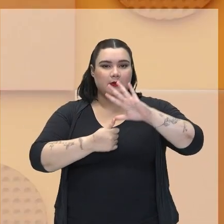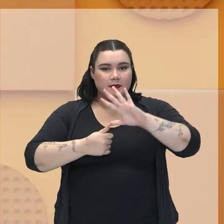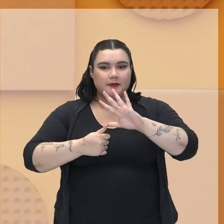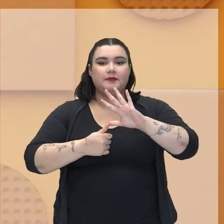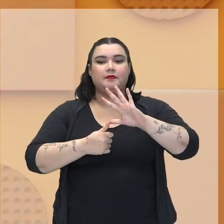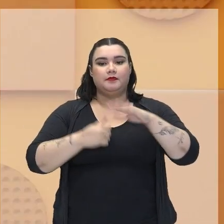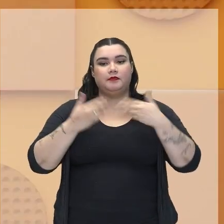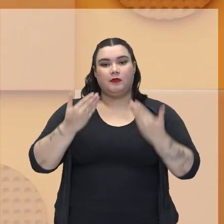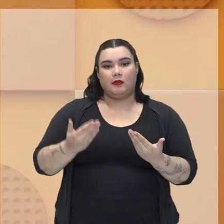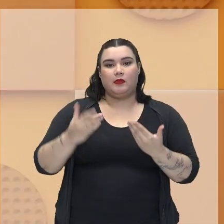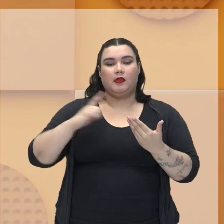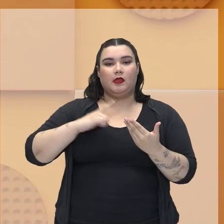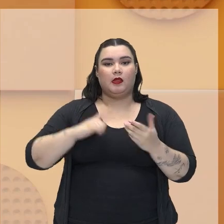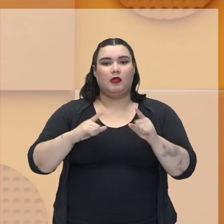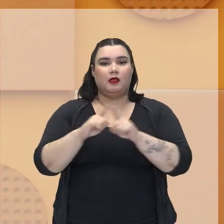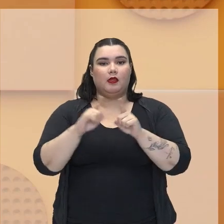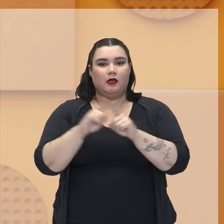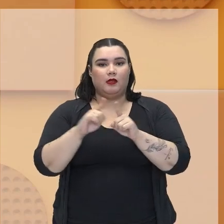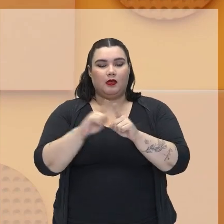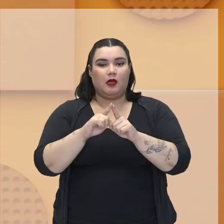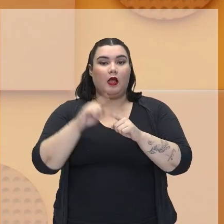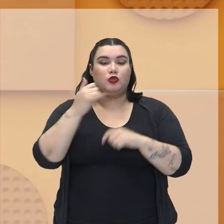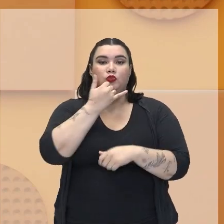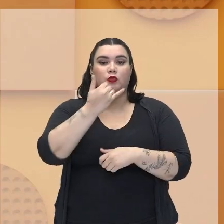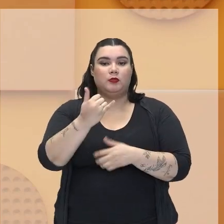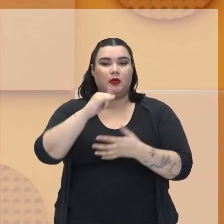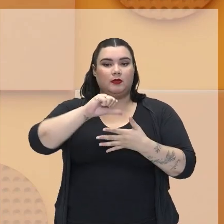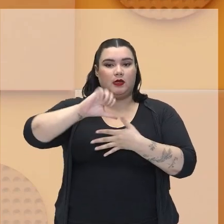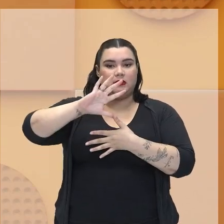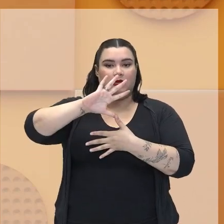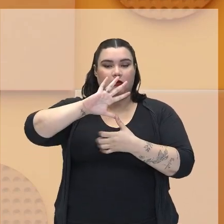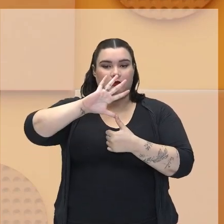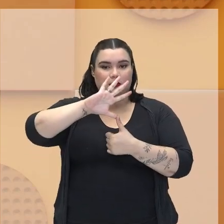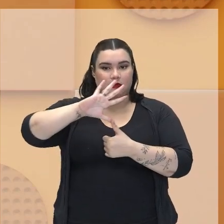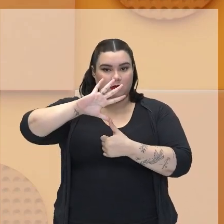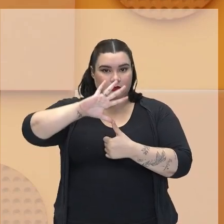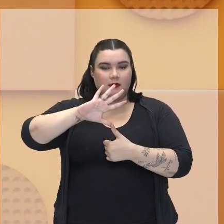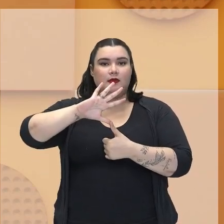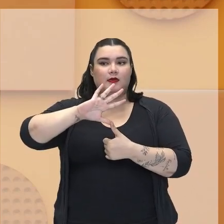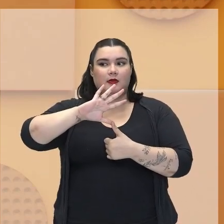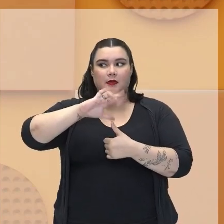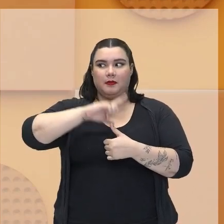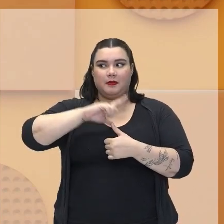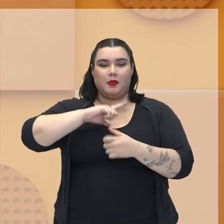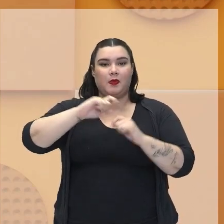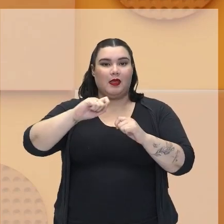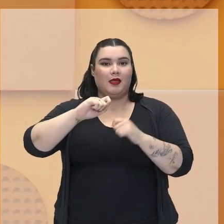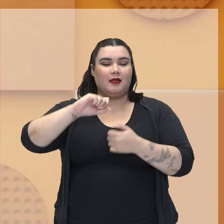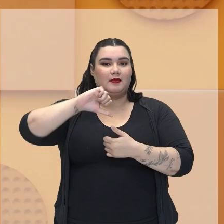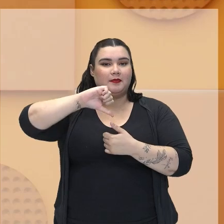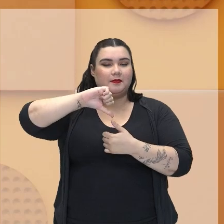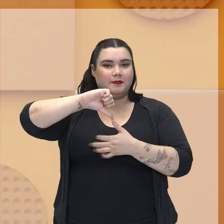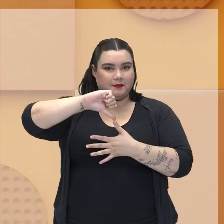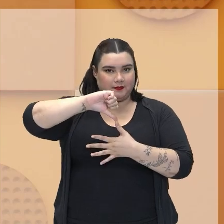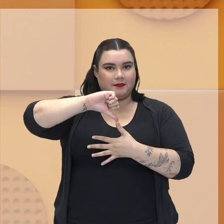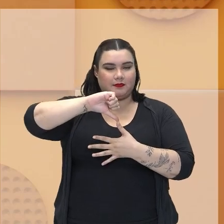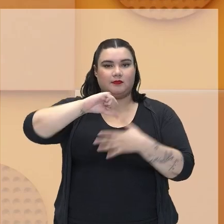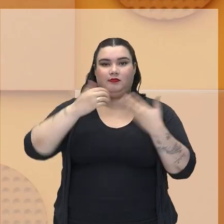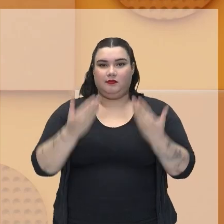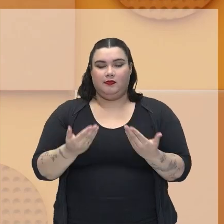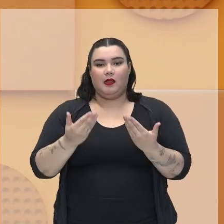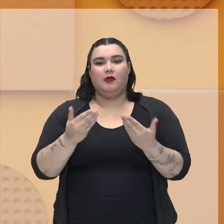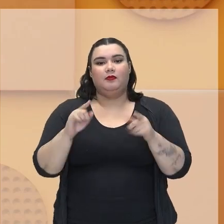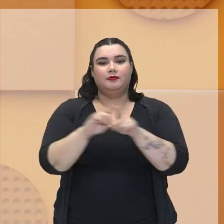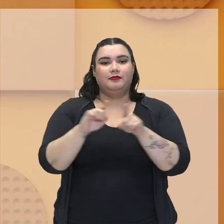políticas, territoriais e também econômicas, e que culminou que no final, todo mundo saiu perdendo. O Brasil porque